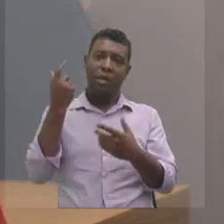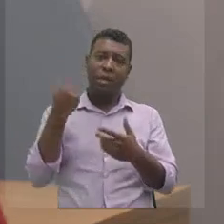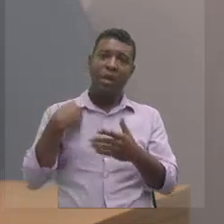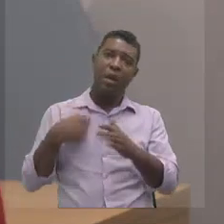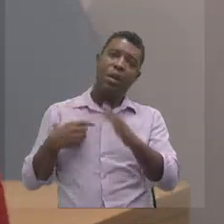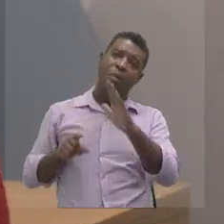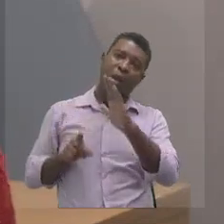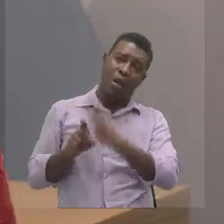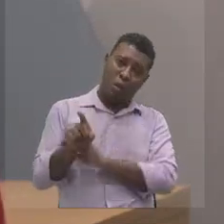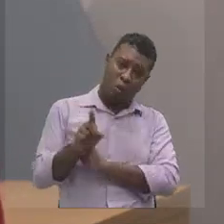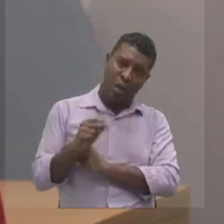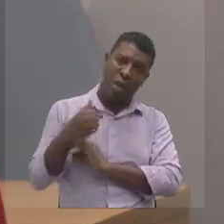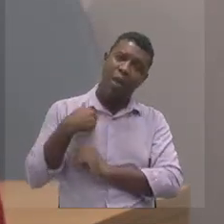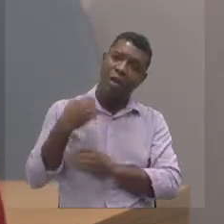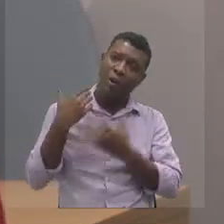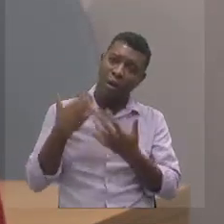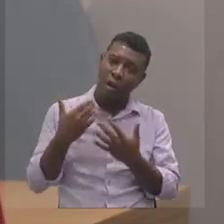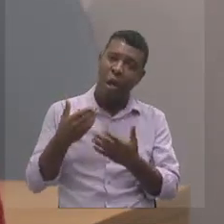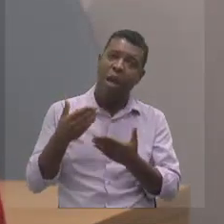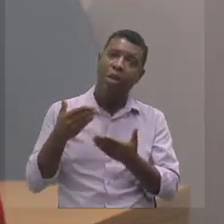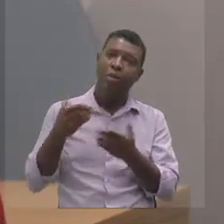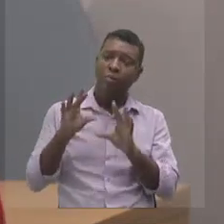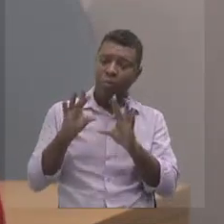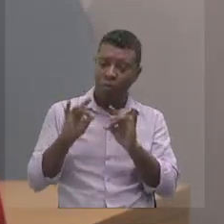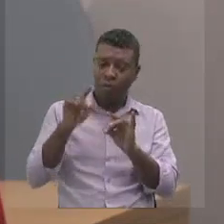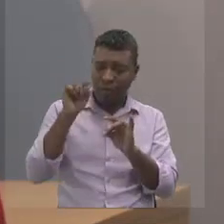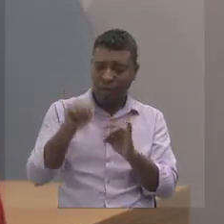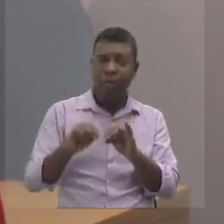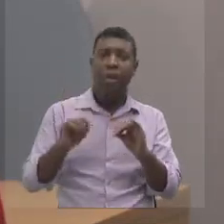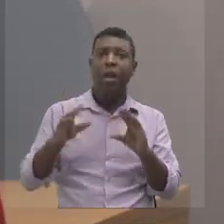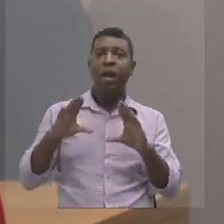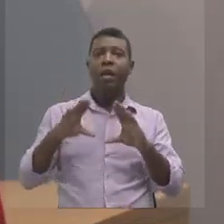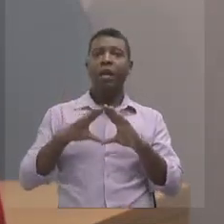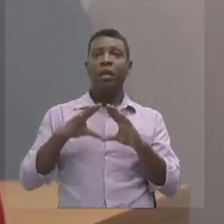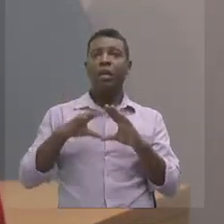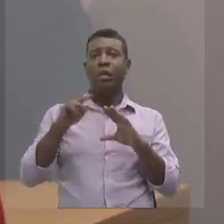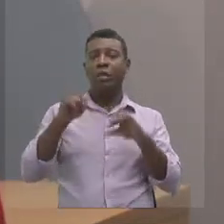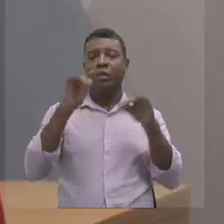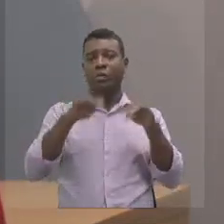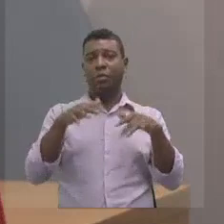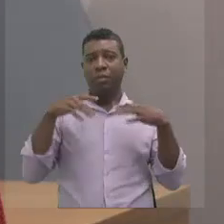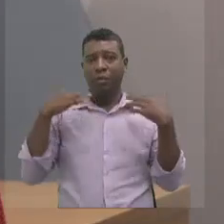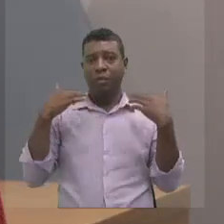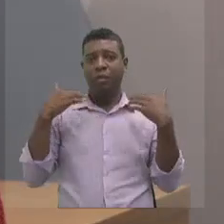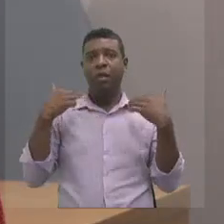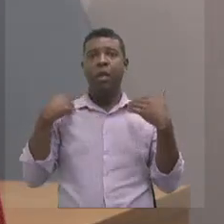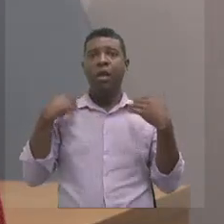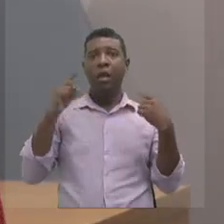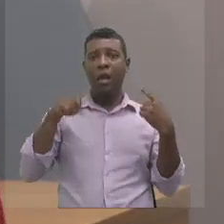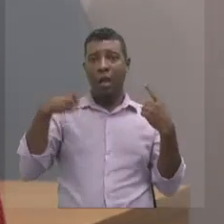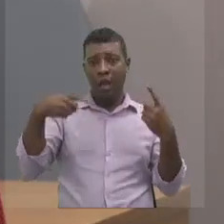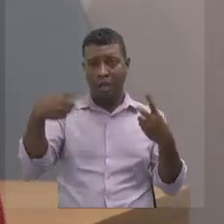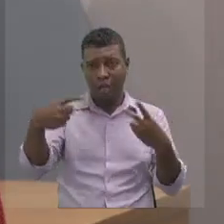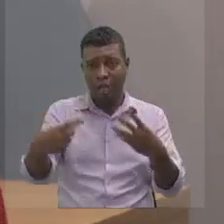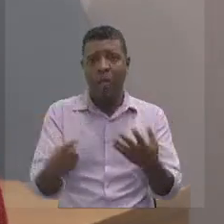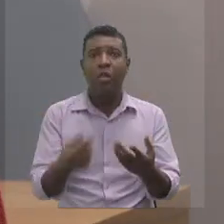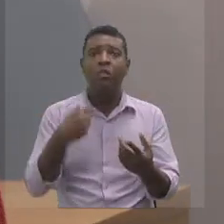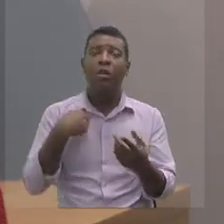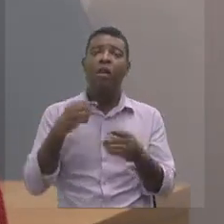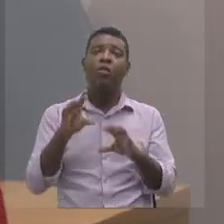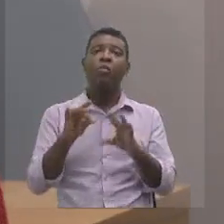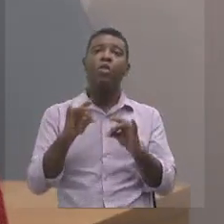que eu quero tratar aqui nesse assembleia e eu vou tratar nos próximos assembleias fiscalizas